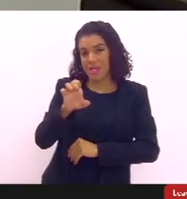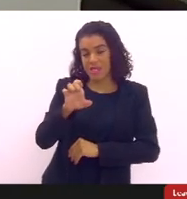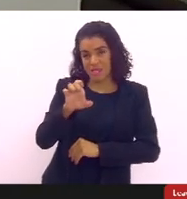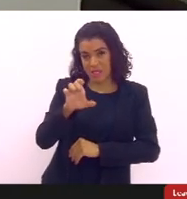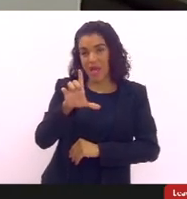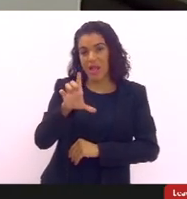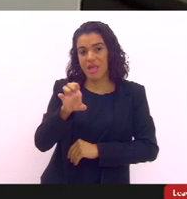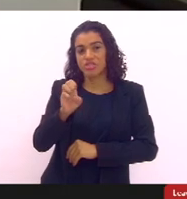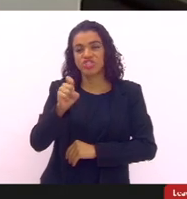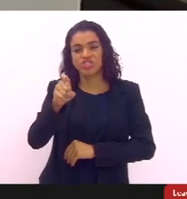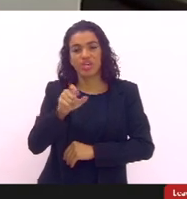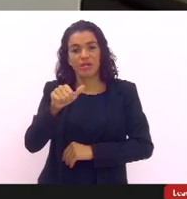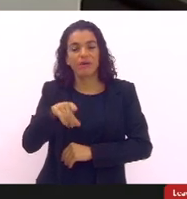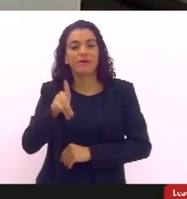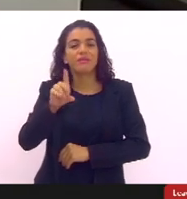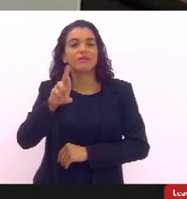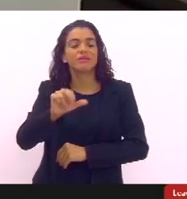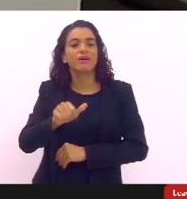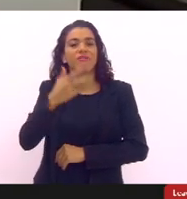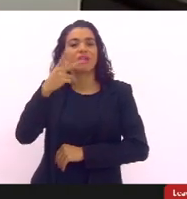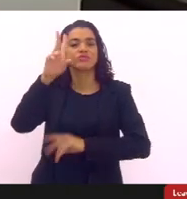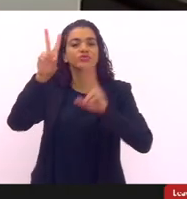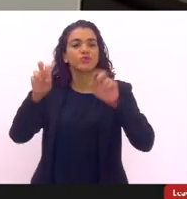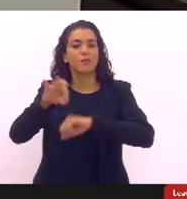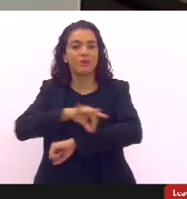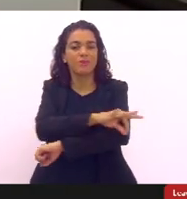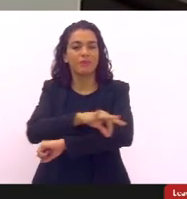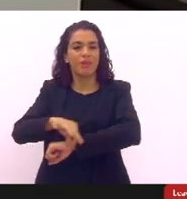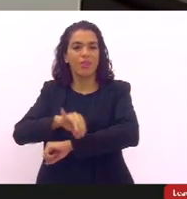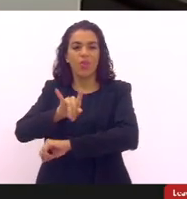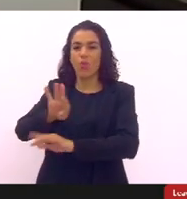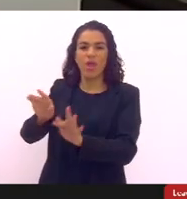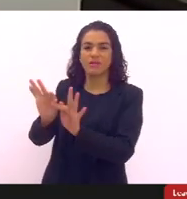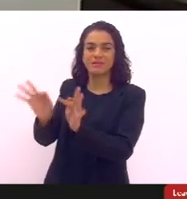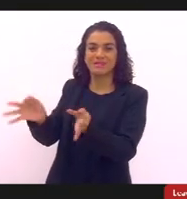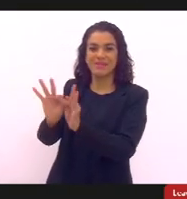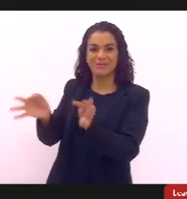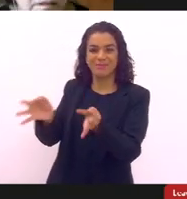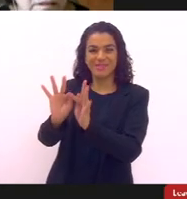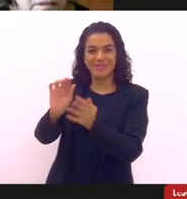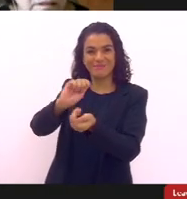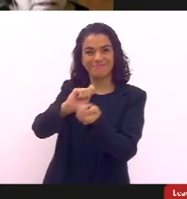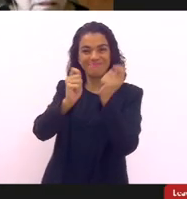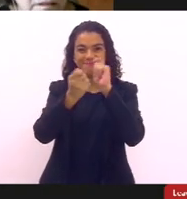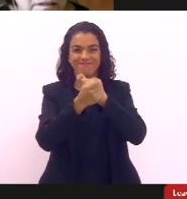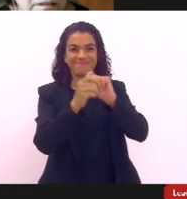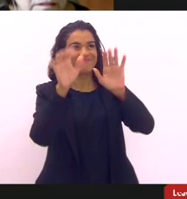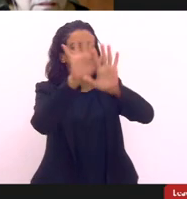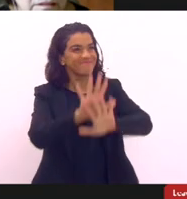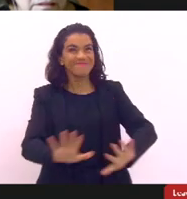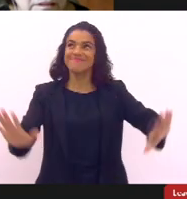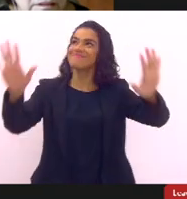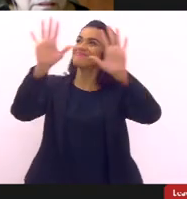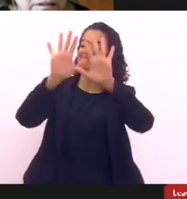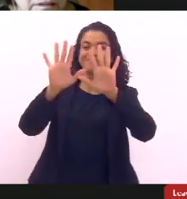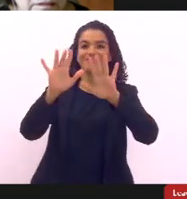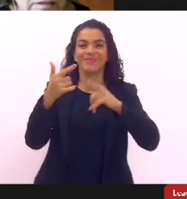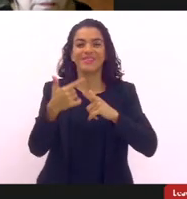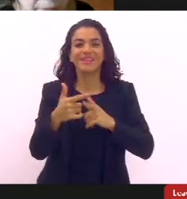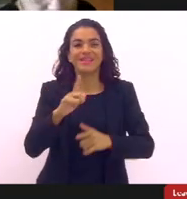arquitetura, eu consigo entender que arquitetura não é algo tão simples assim, tá? Porque a arquitetura também passa